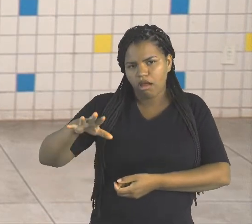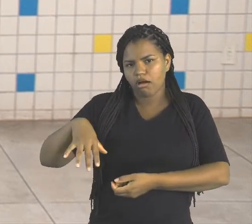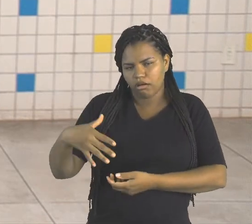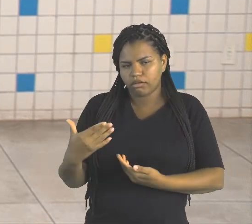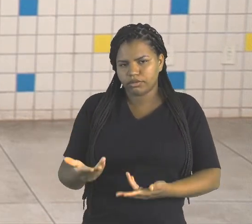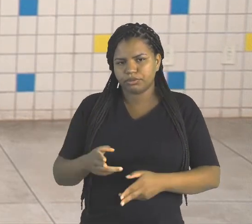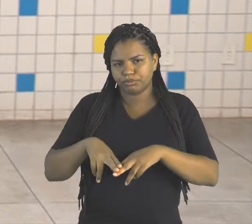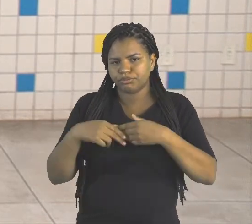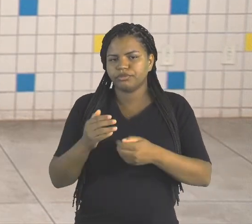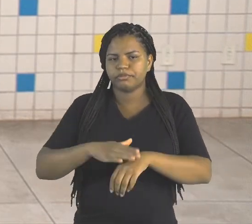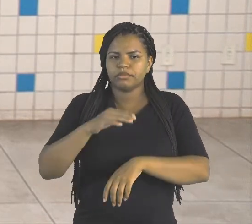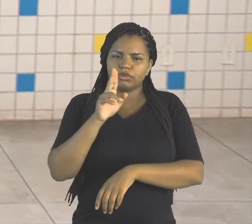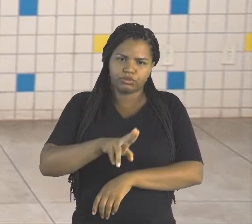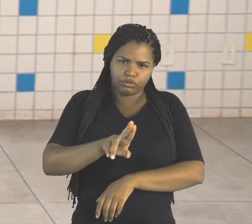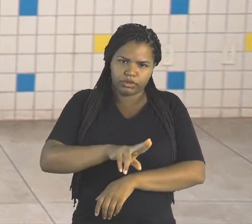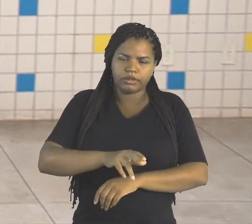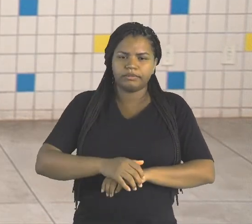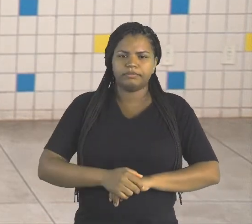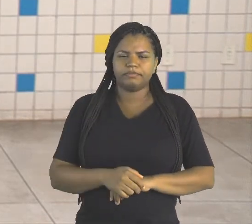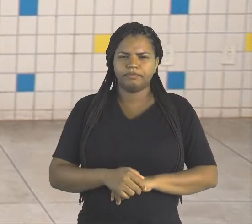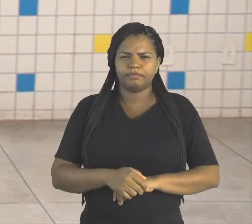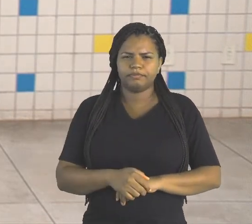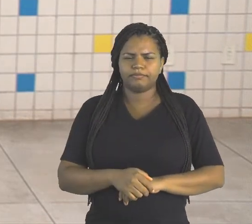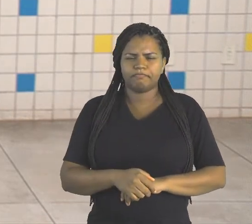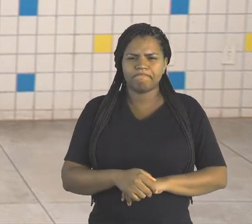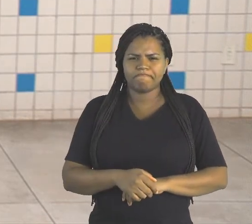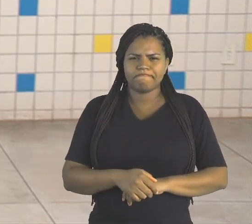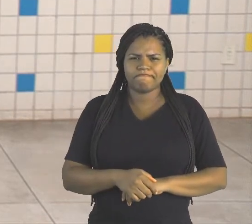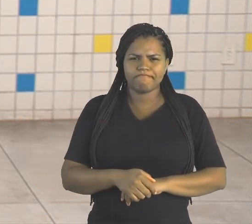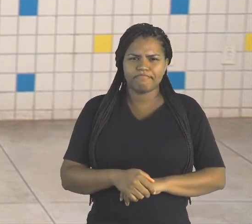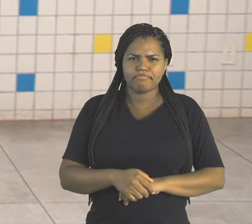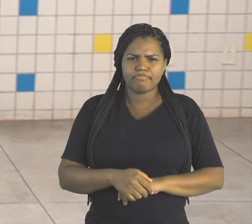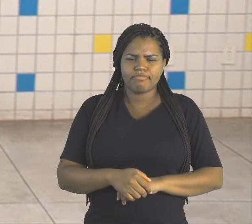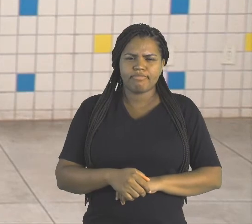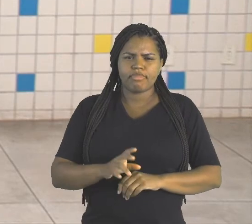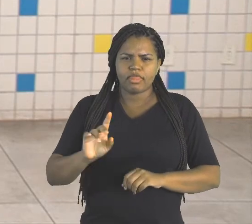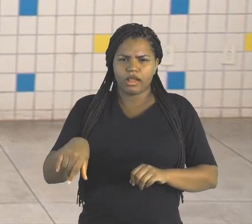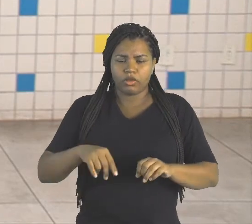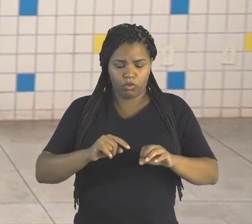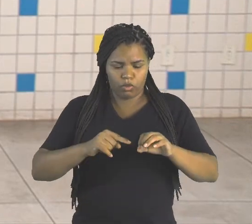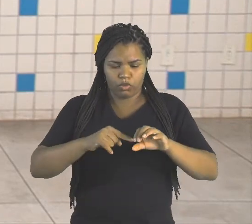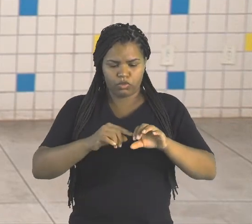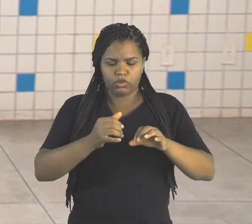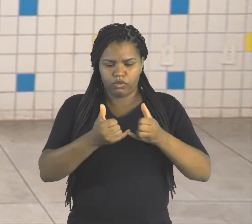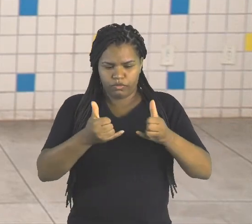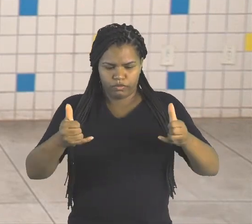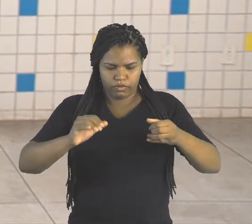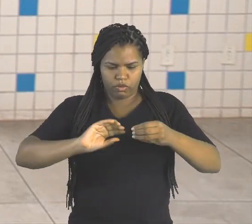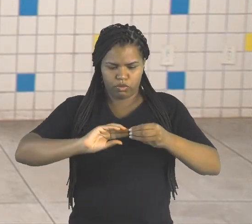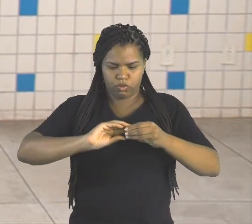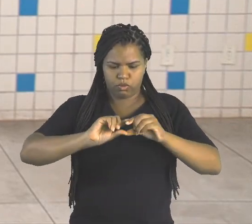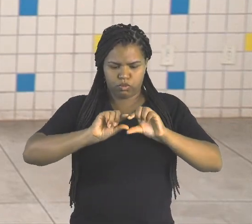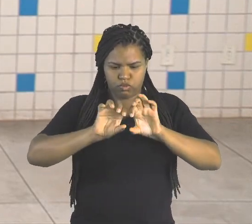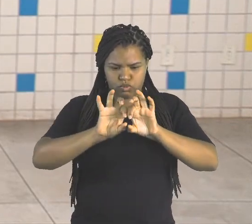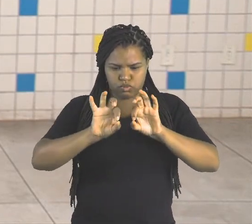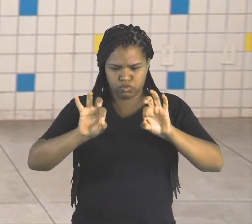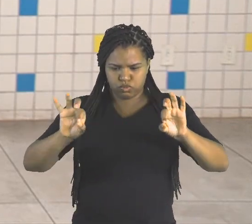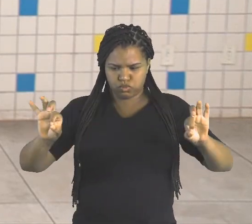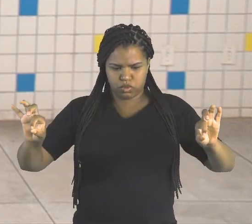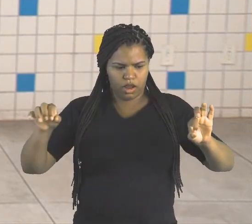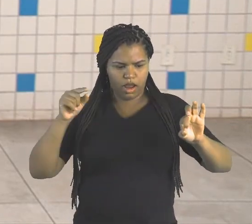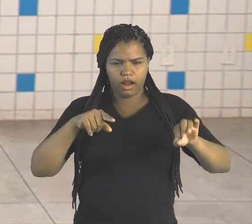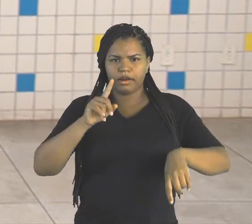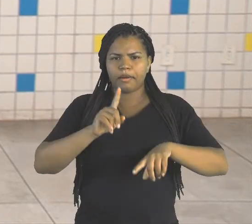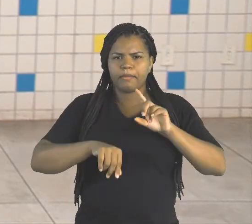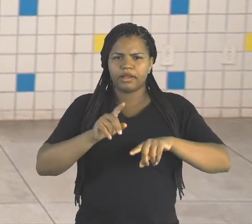isso que ele é mais utilizado. Já a parte que recobre o fio elétrico é feita de materiais com grande dificuldade de conduzir